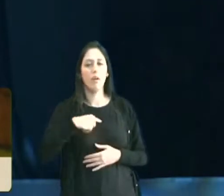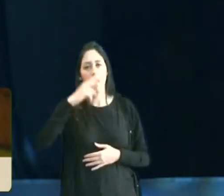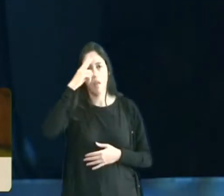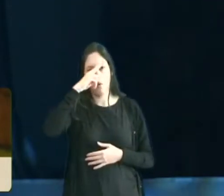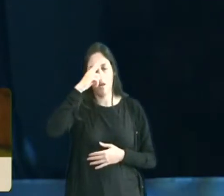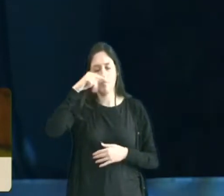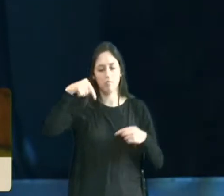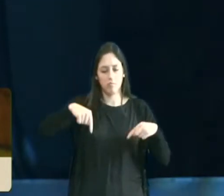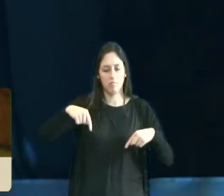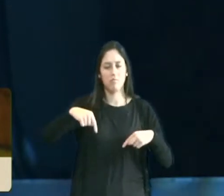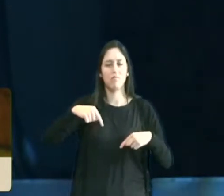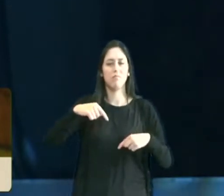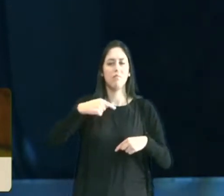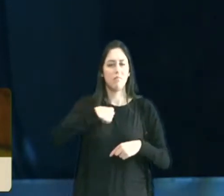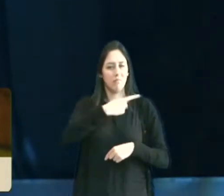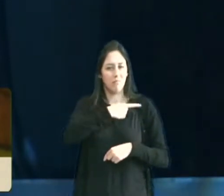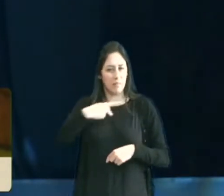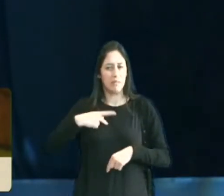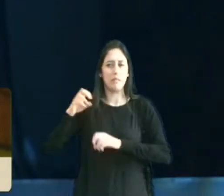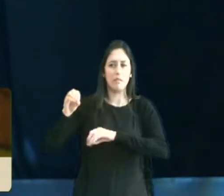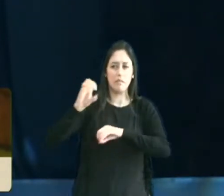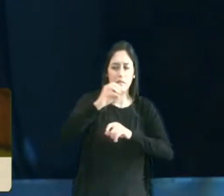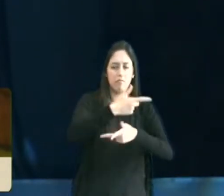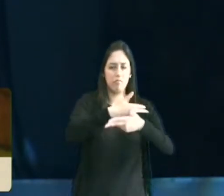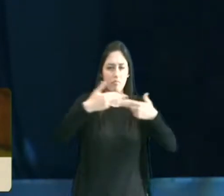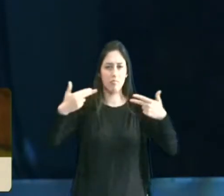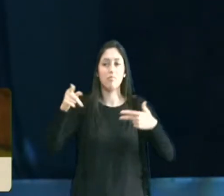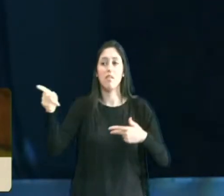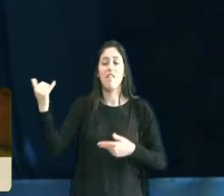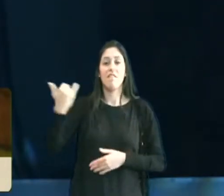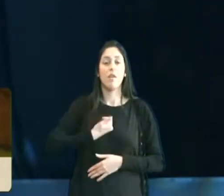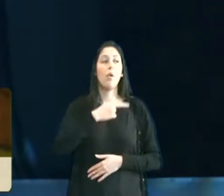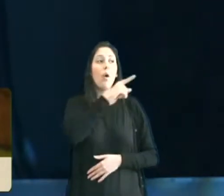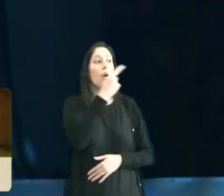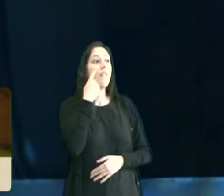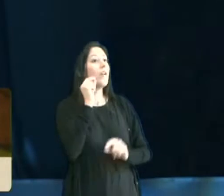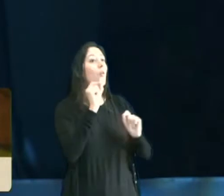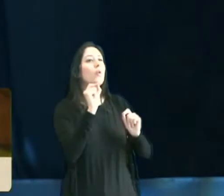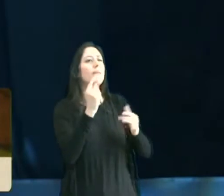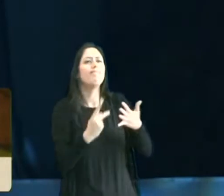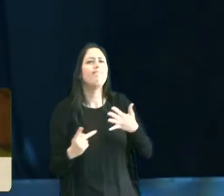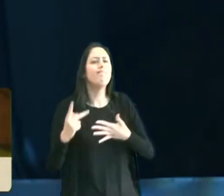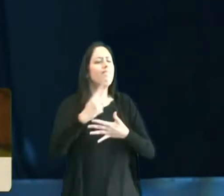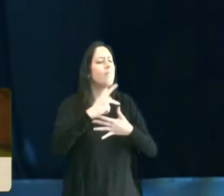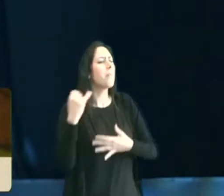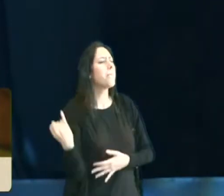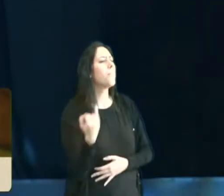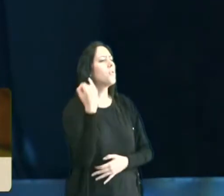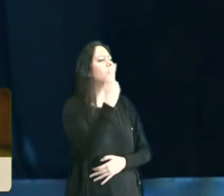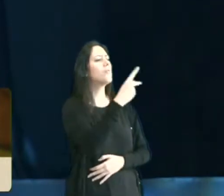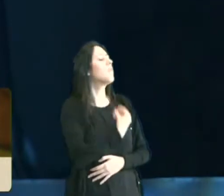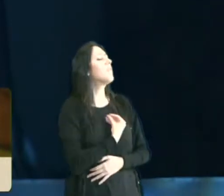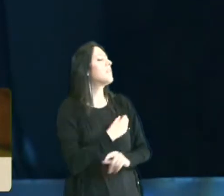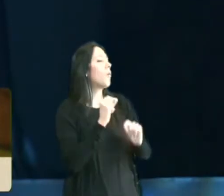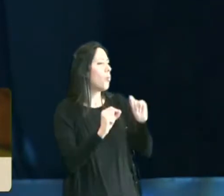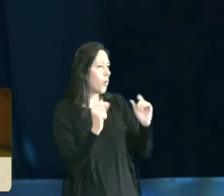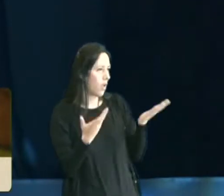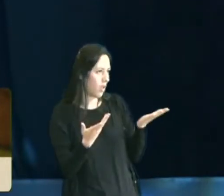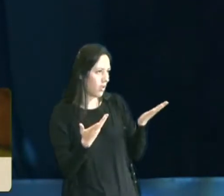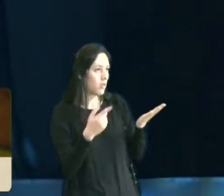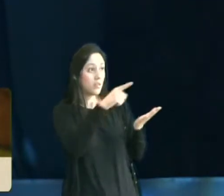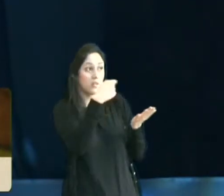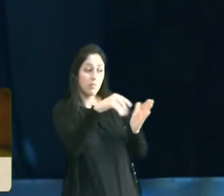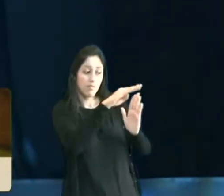falou: lista todas as frentes que você está de alguma maneira diretamente envolvido. Eu comecei a listar,